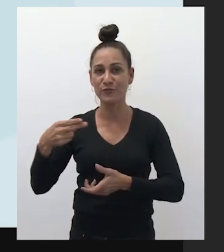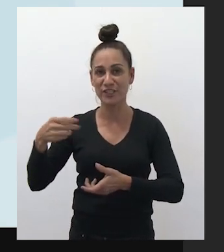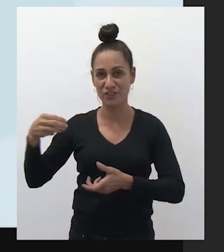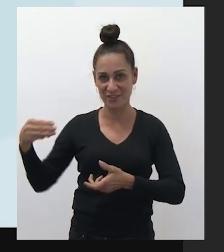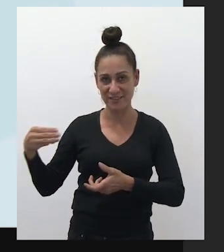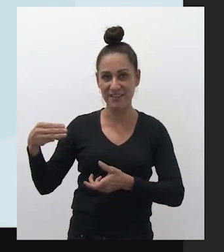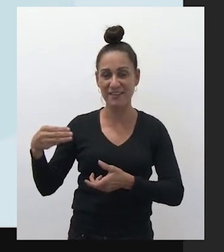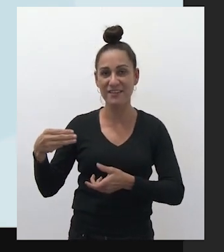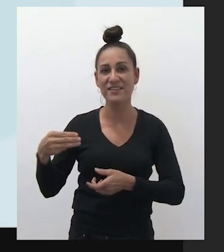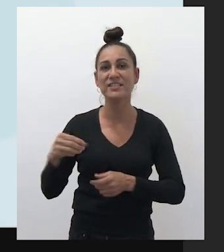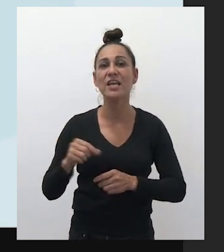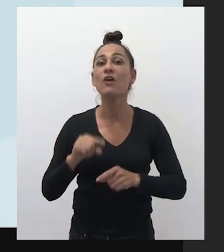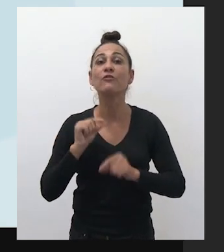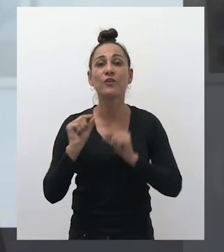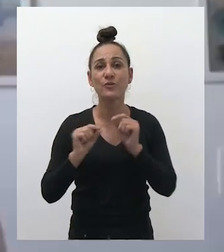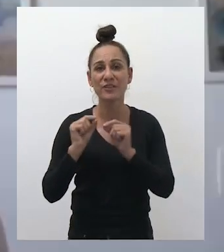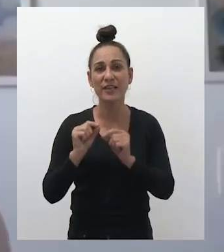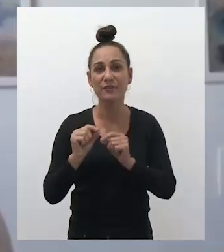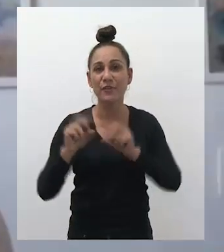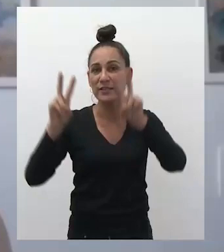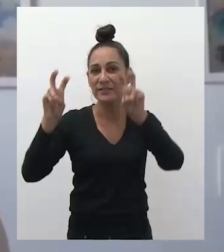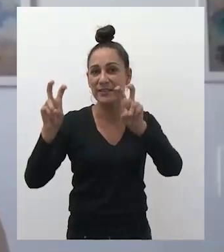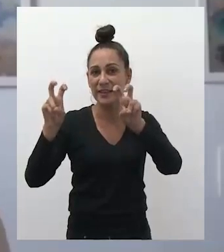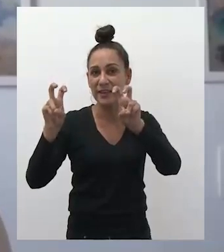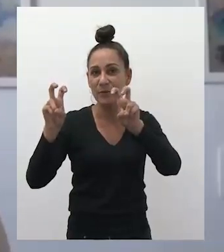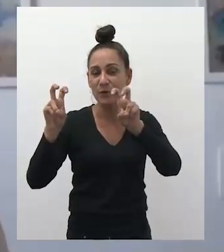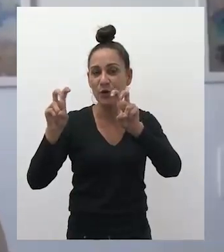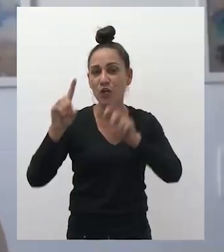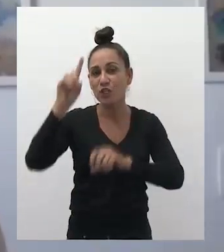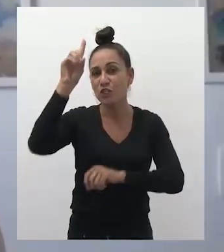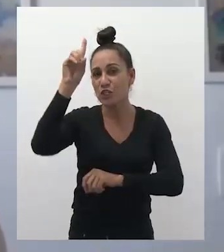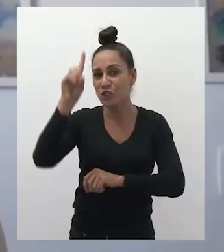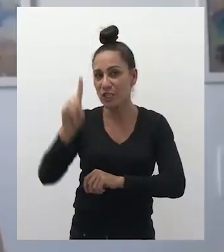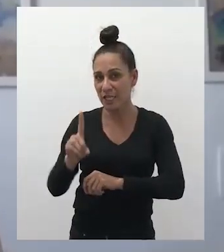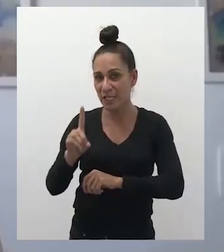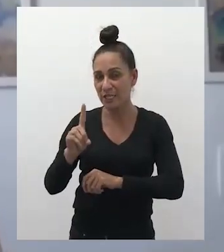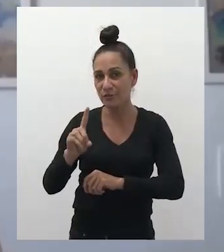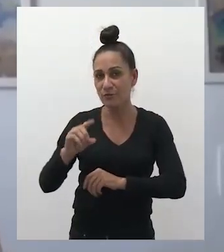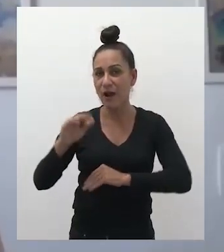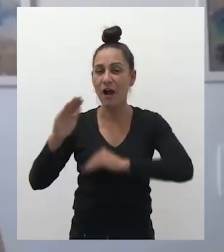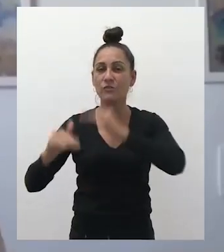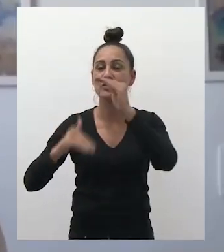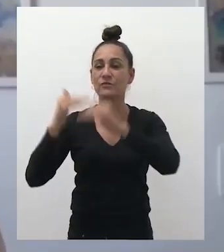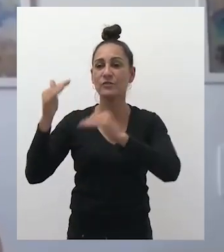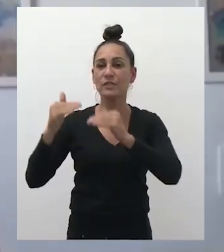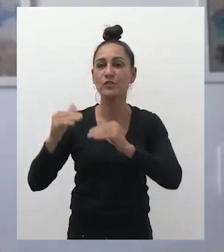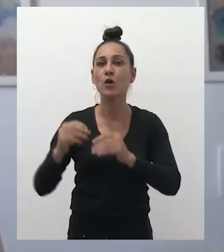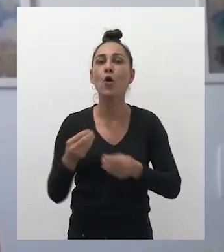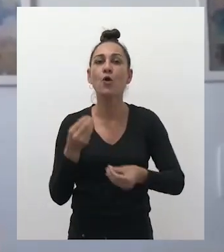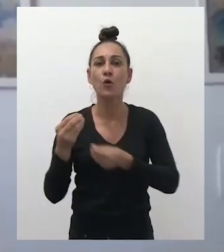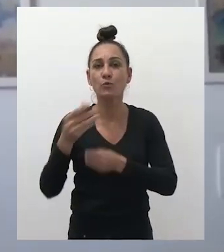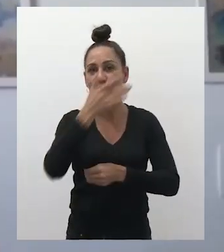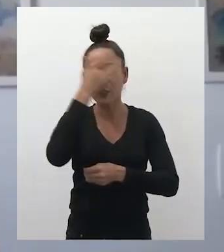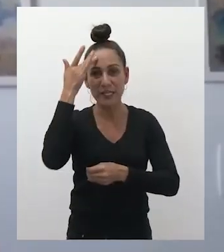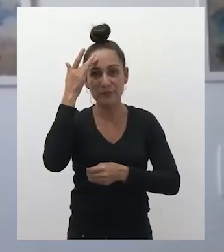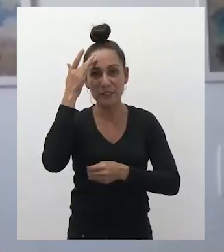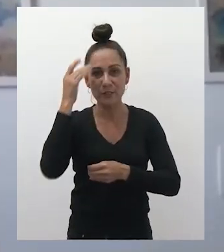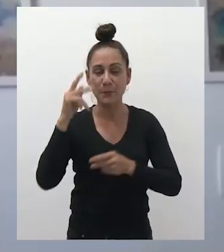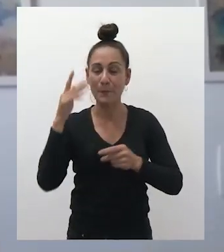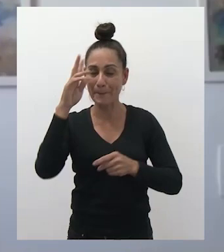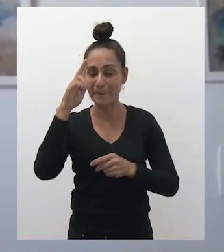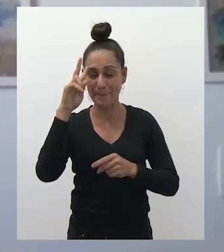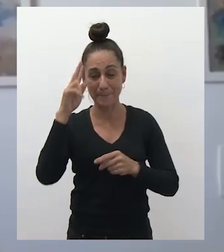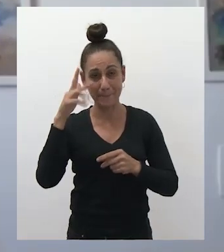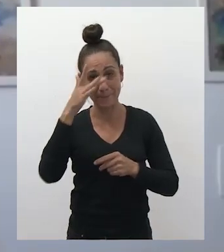a cunhar esse termo, direito ao desenvolvimento, como um direito das pessoas e dos